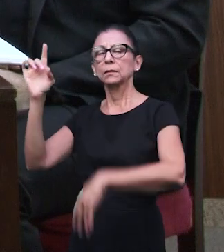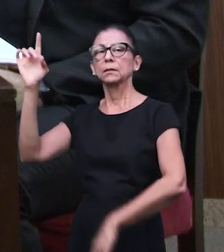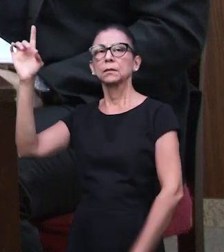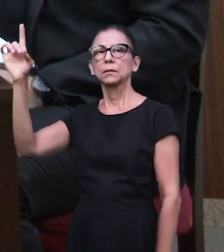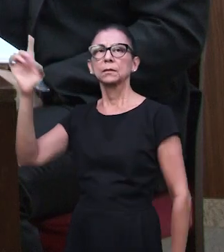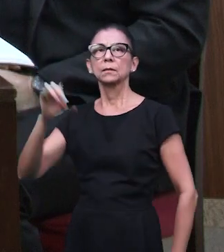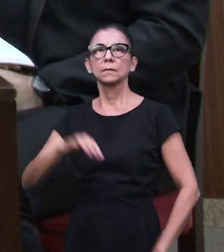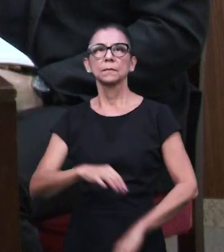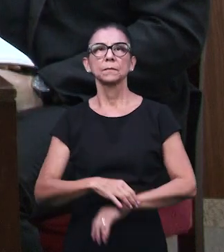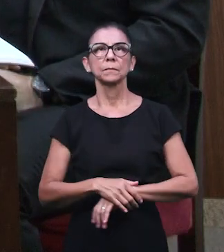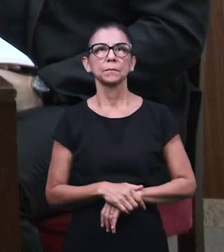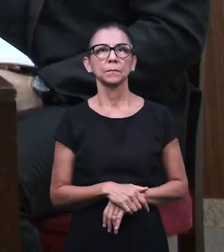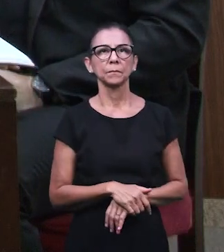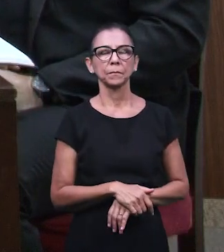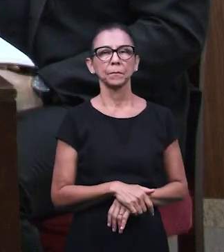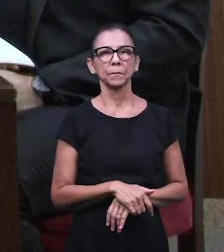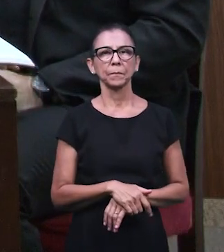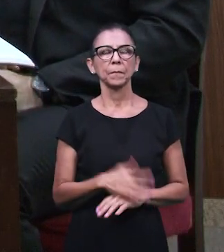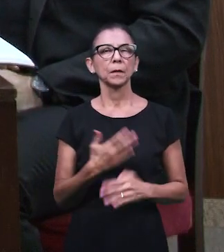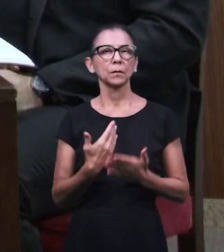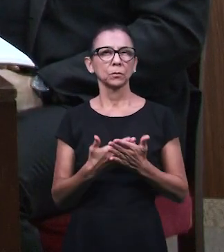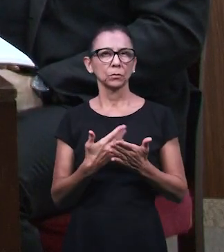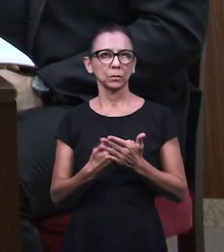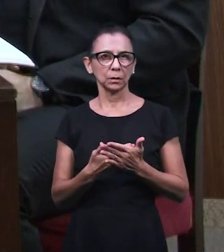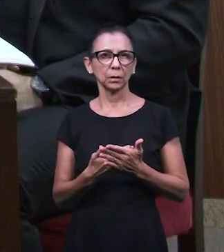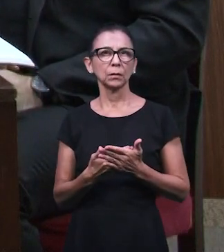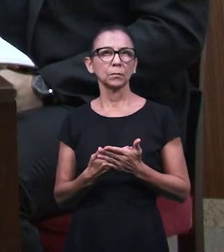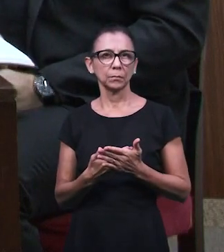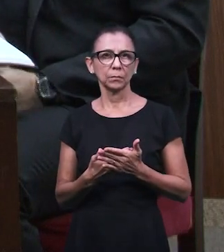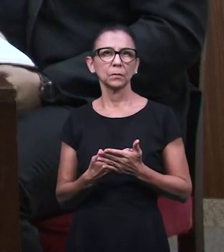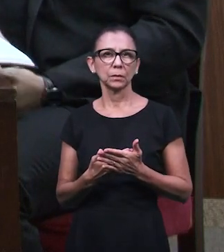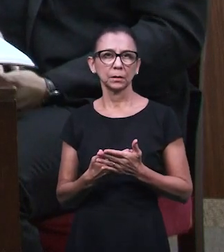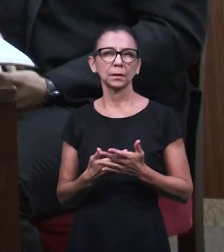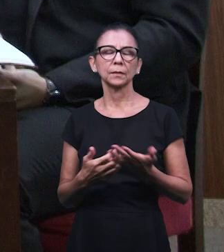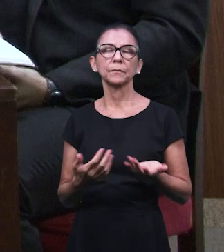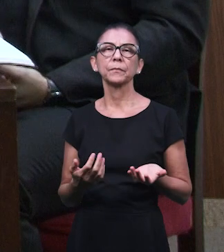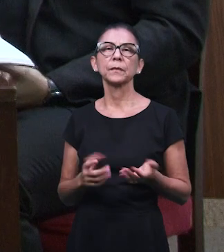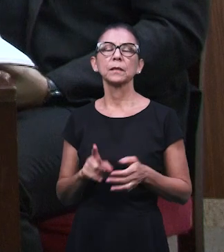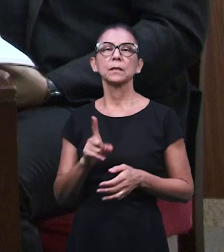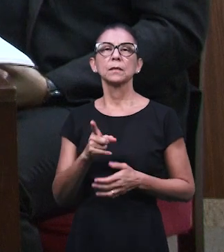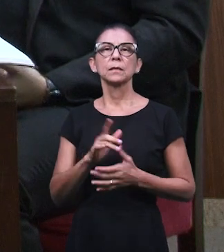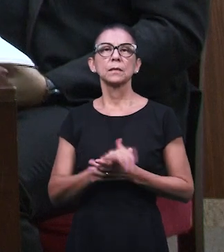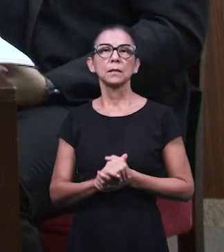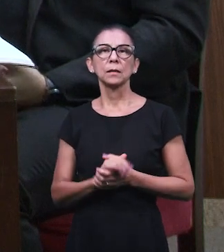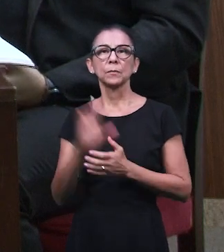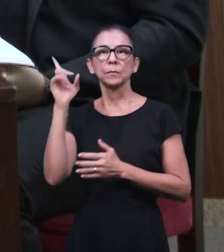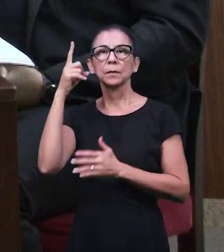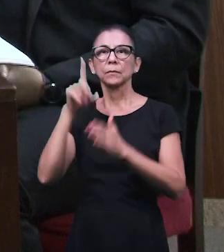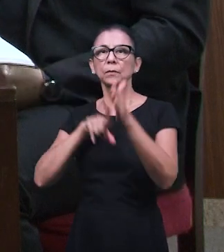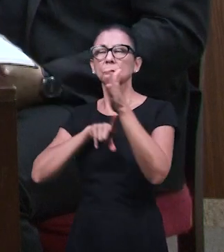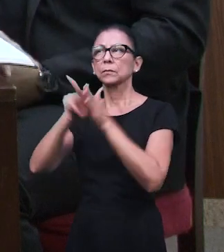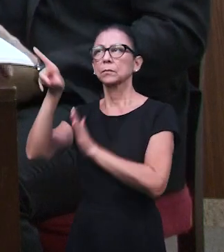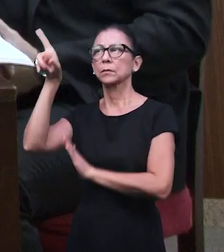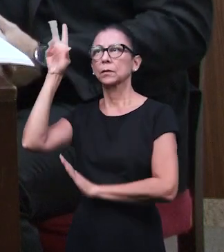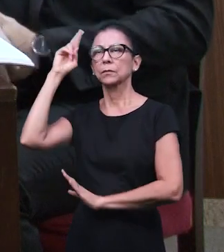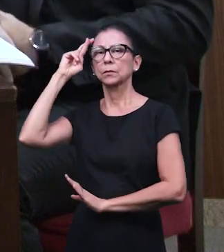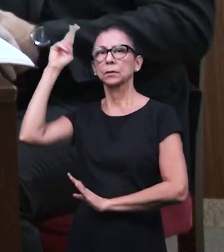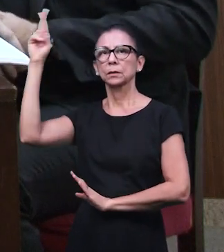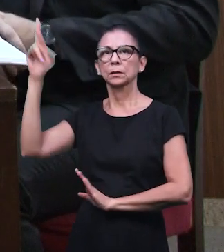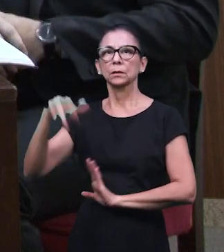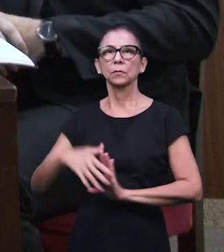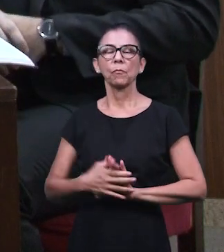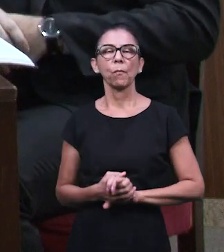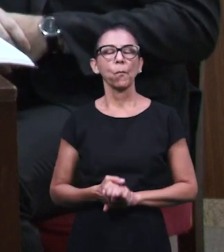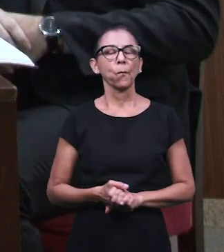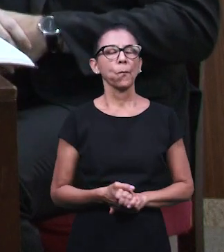ele consultava ao Senhor. É interessante, você falou que ele não foi aprovado, E nas nossas últimas escolas